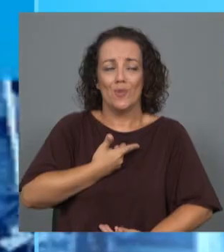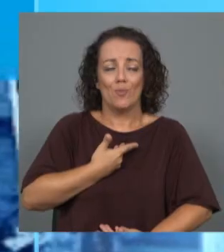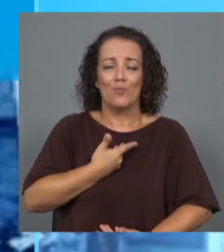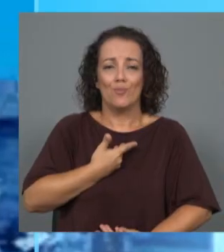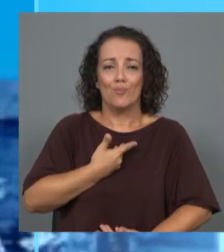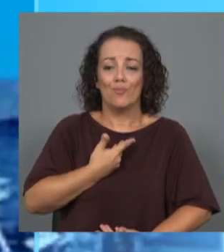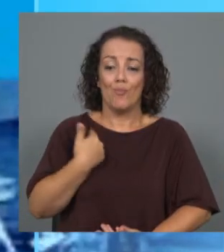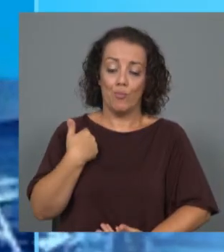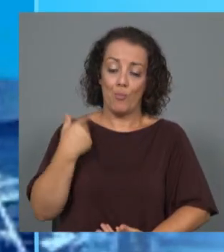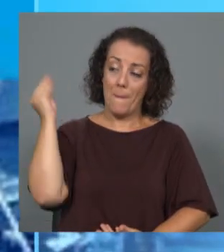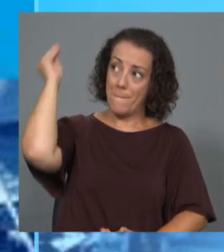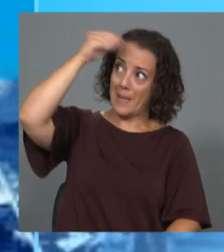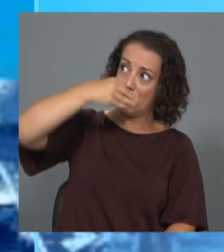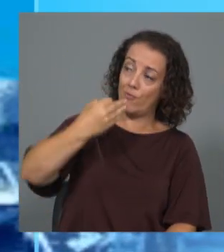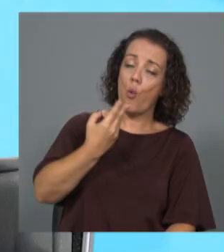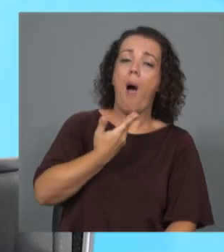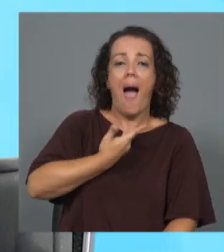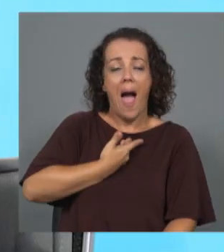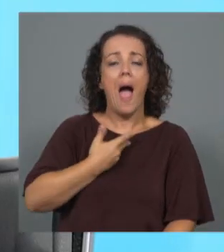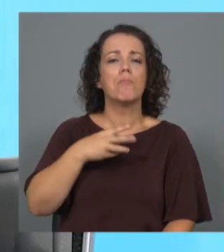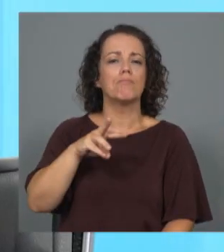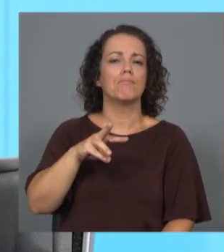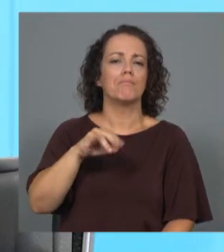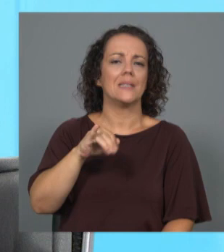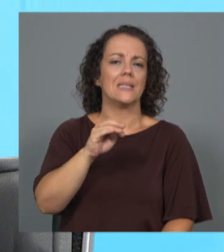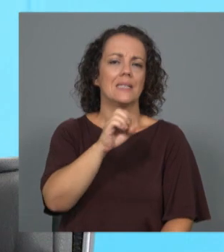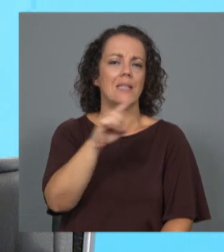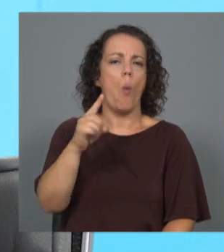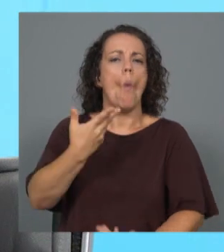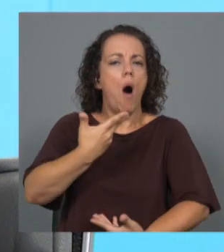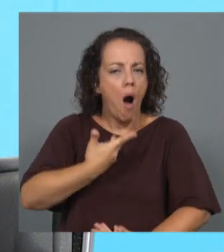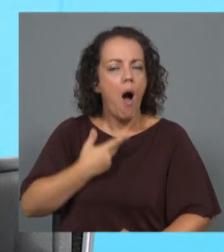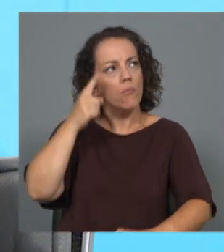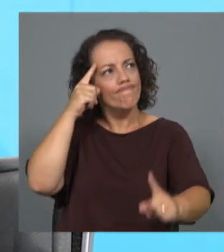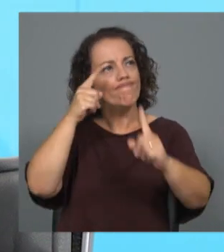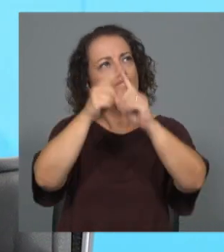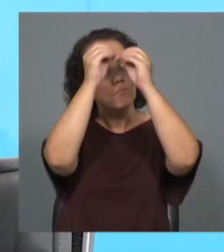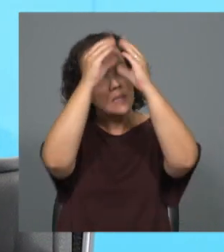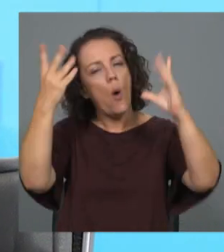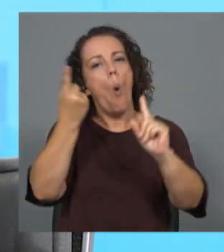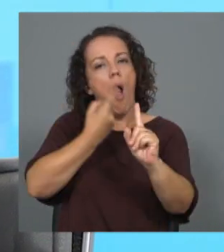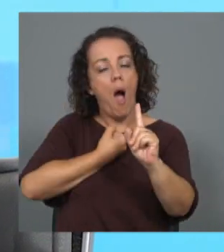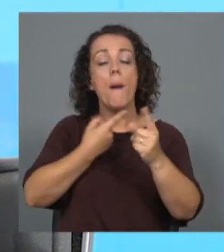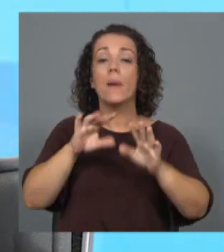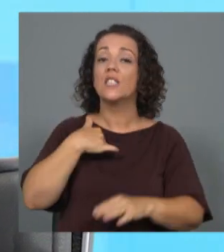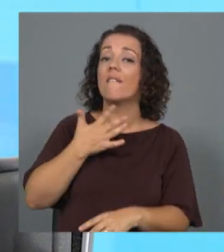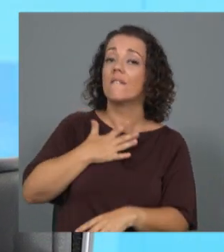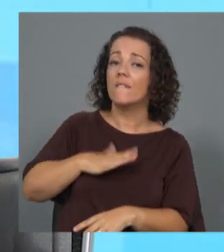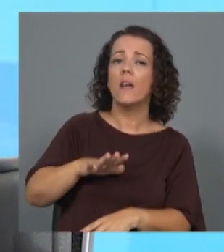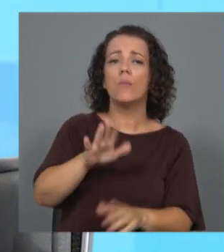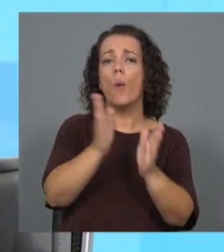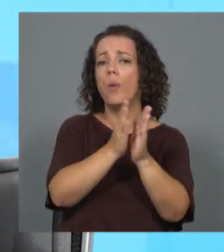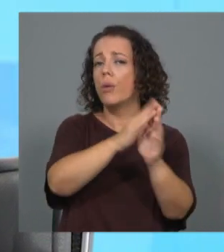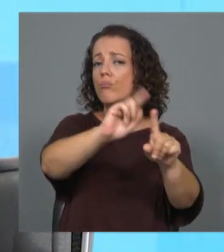nós, batizados, somos missionários. Mas gostaríamos também que participassem membros de outras religiões, assim como